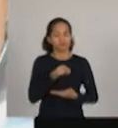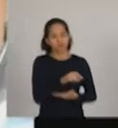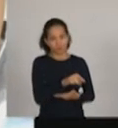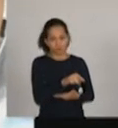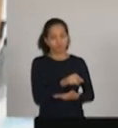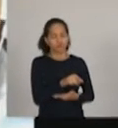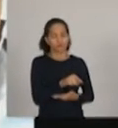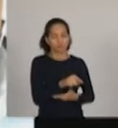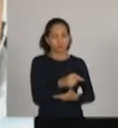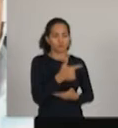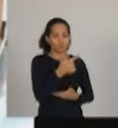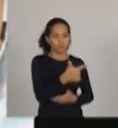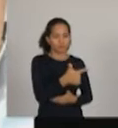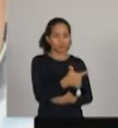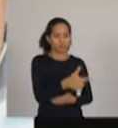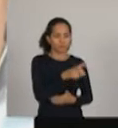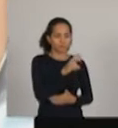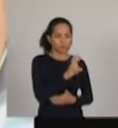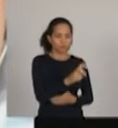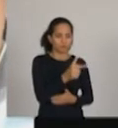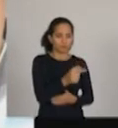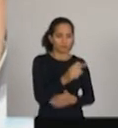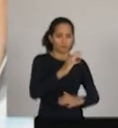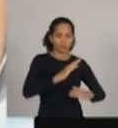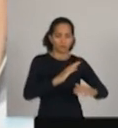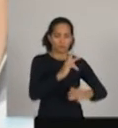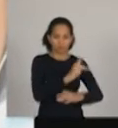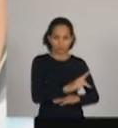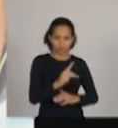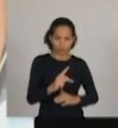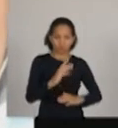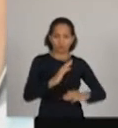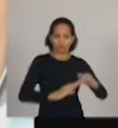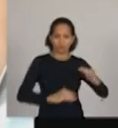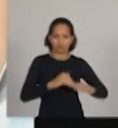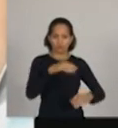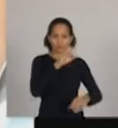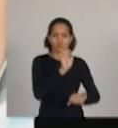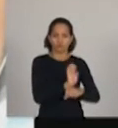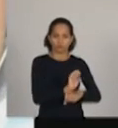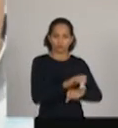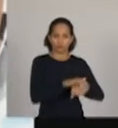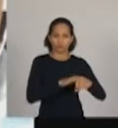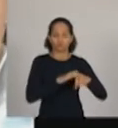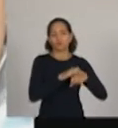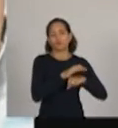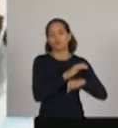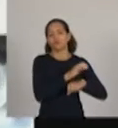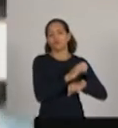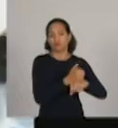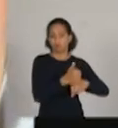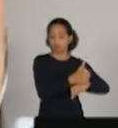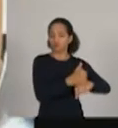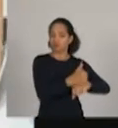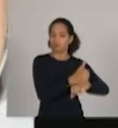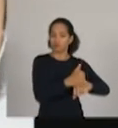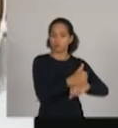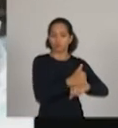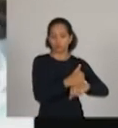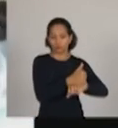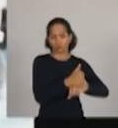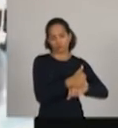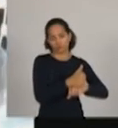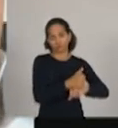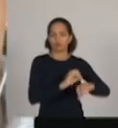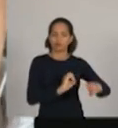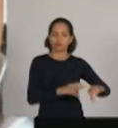aí 257 professores da rede estadual de ensino profissionalizante de